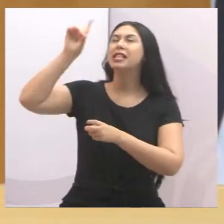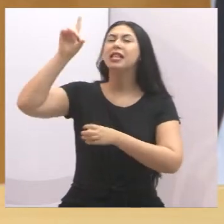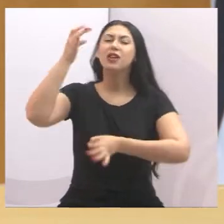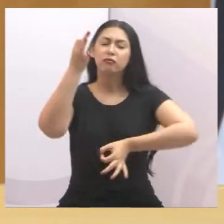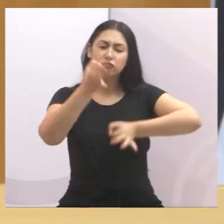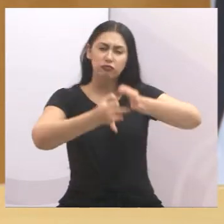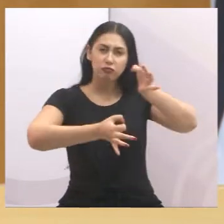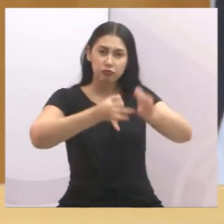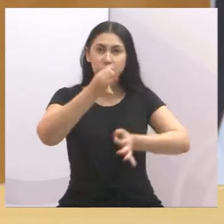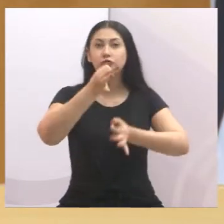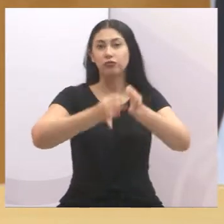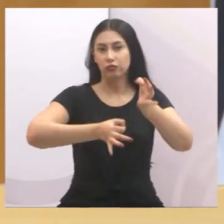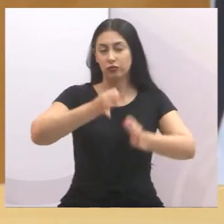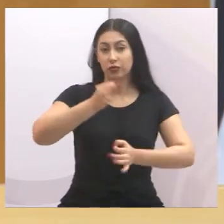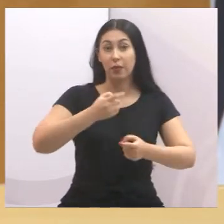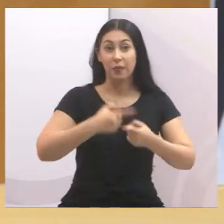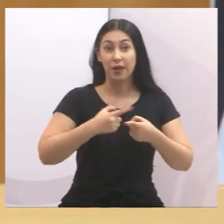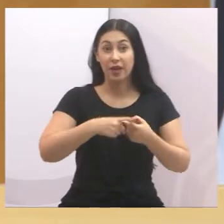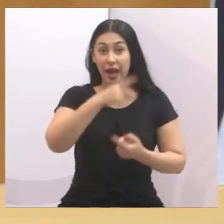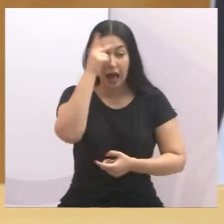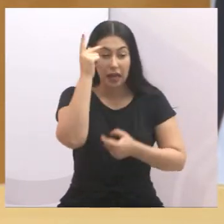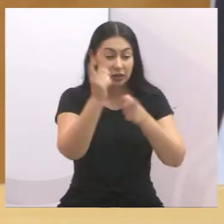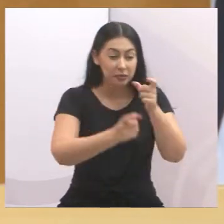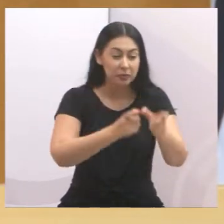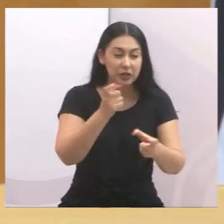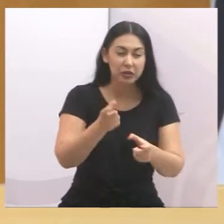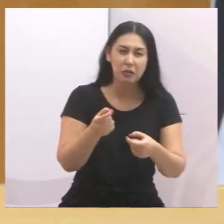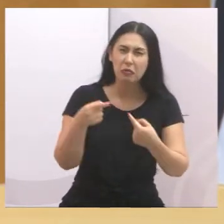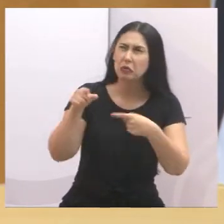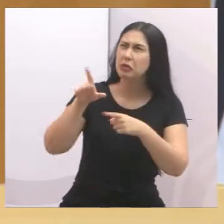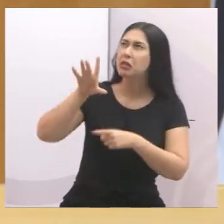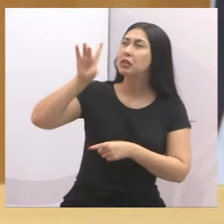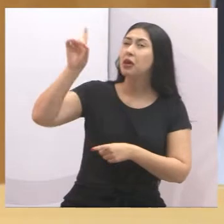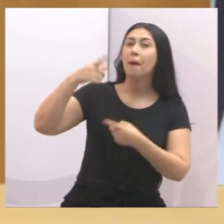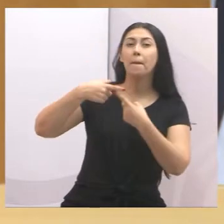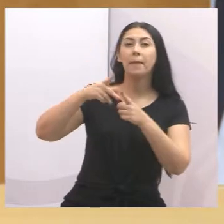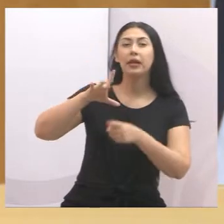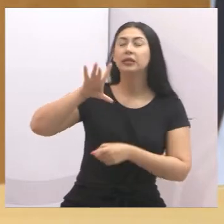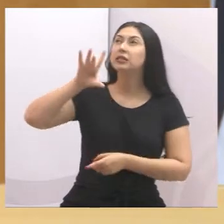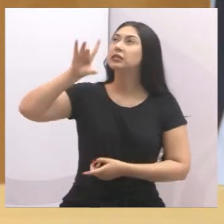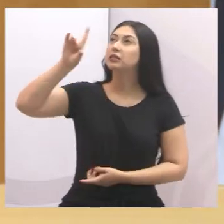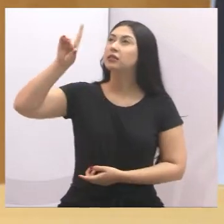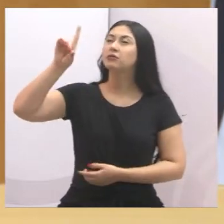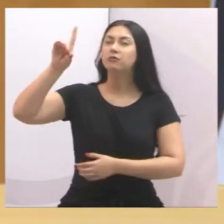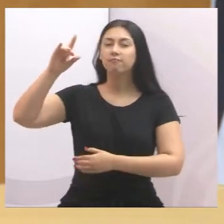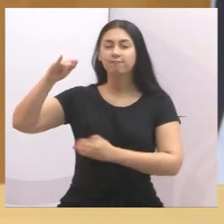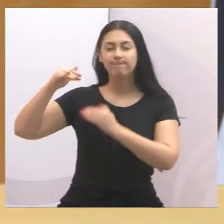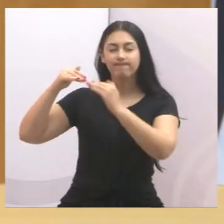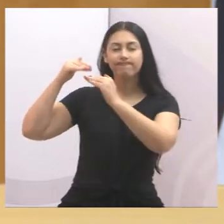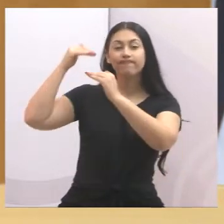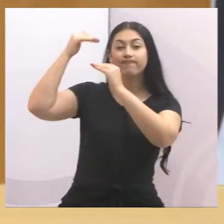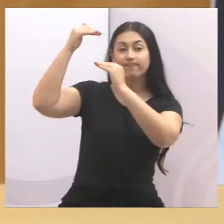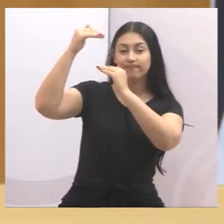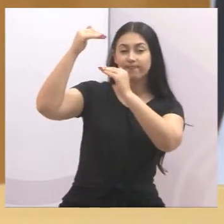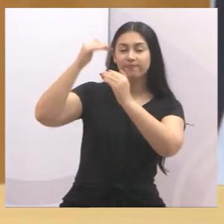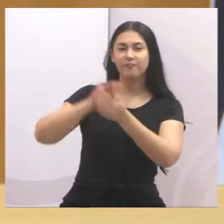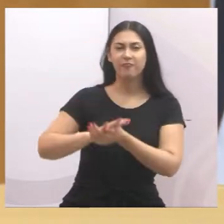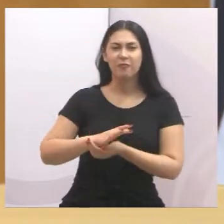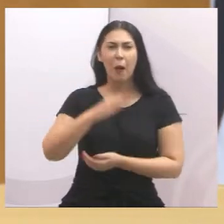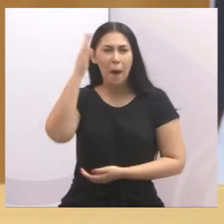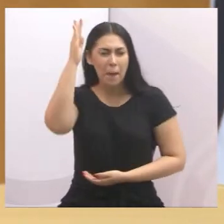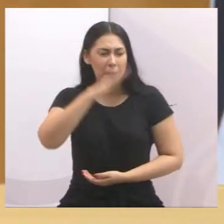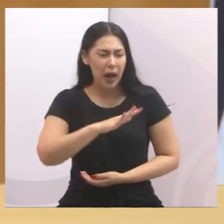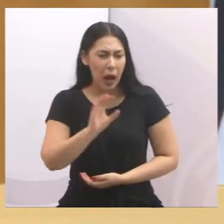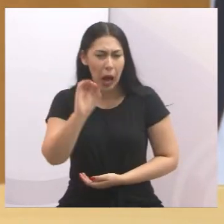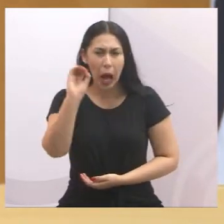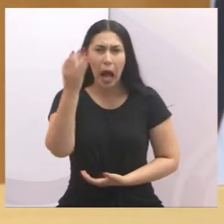porque pusestes ao Senhor, que é a minha esperança, ao Altíssimo por sua habitação. Não te sobrevirá mal algum,